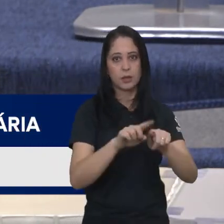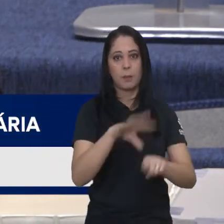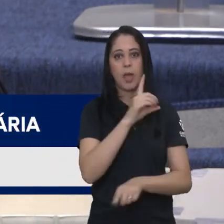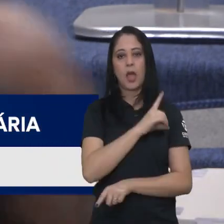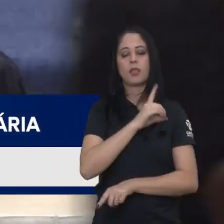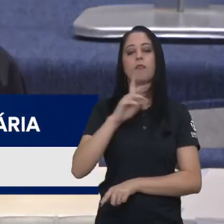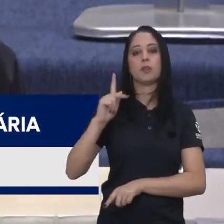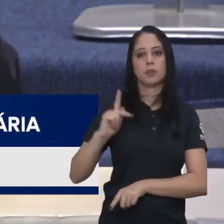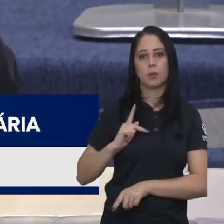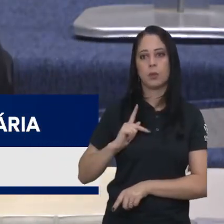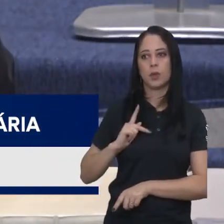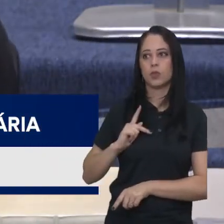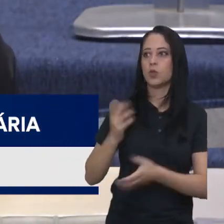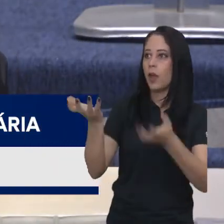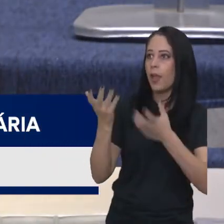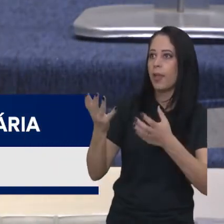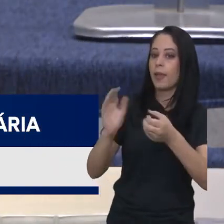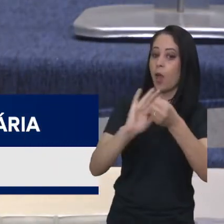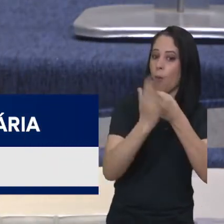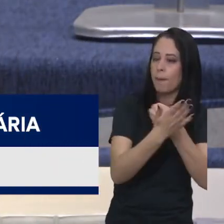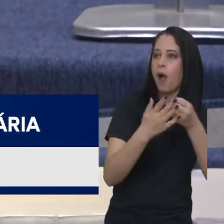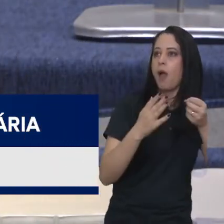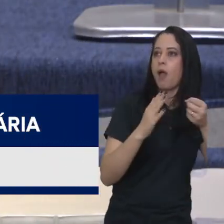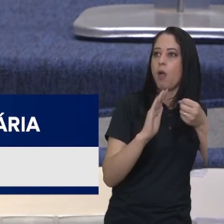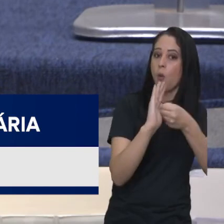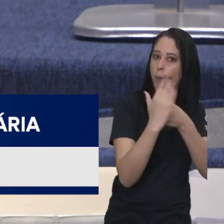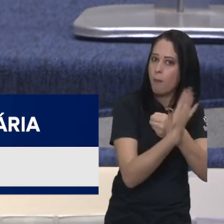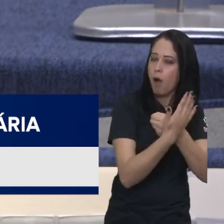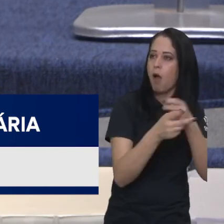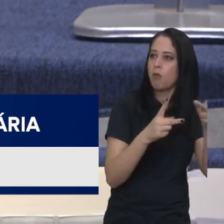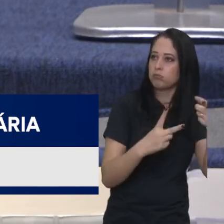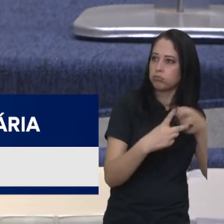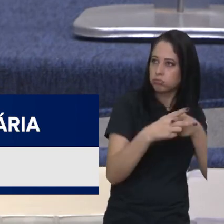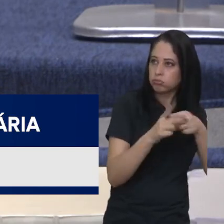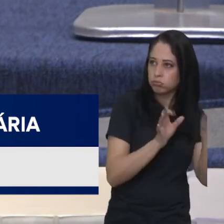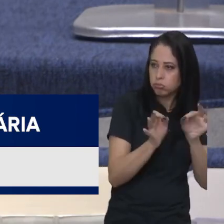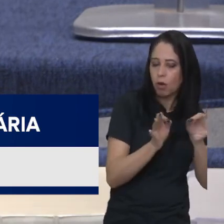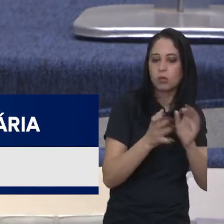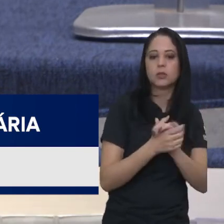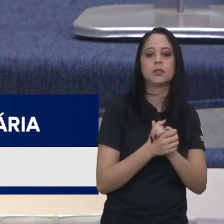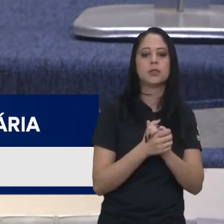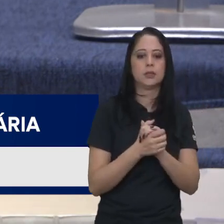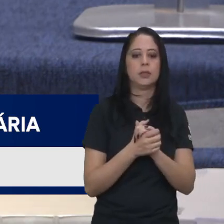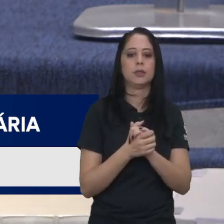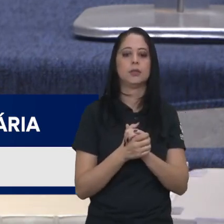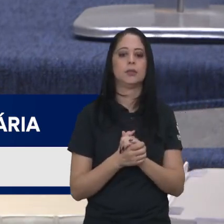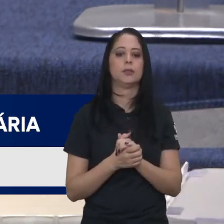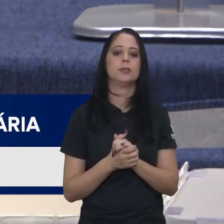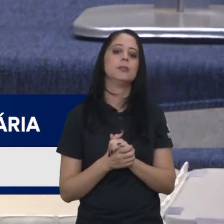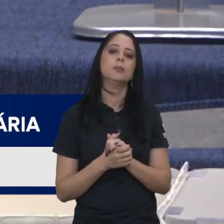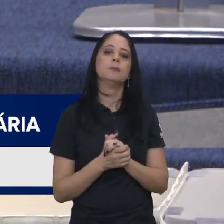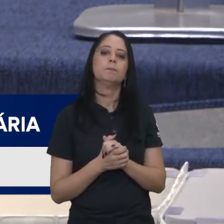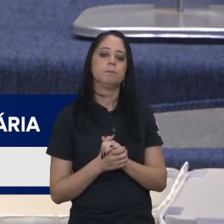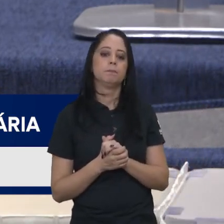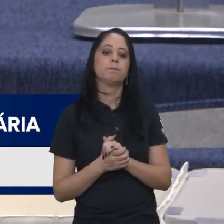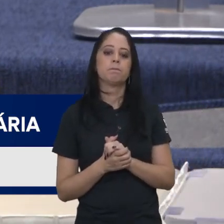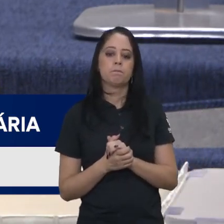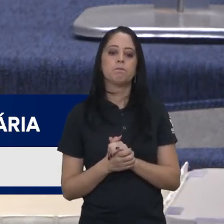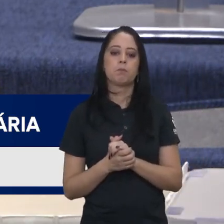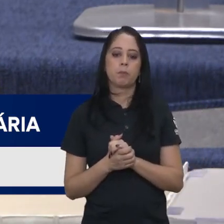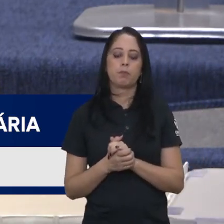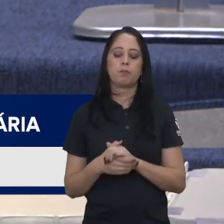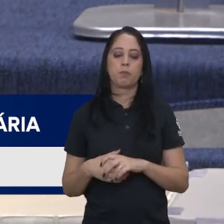bairro. Então, são essas duas ações que vão ser julgadas em conjunto. Então, já tem várias decisões, uma delas é essa que a Ilani citou, que foi